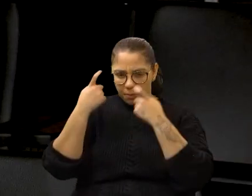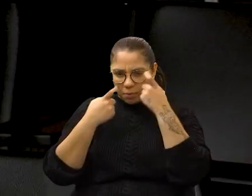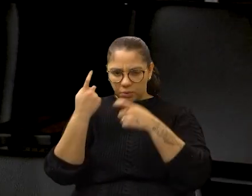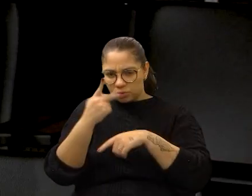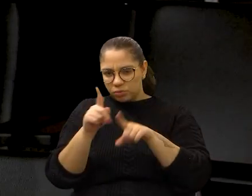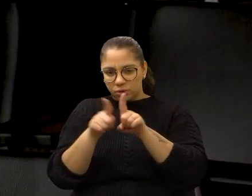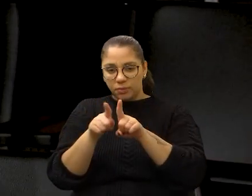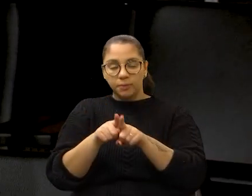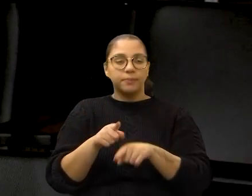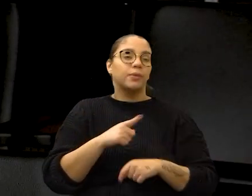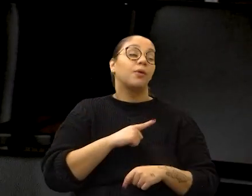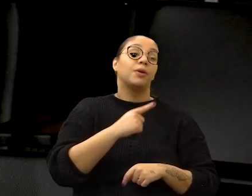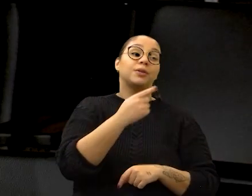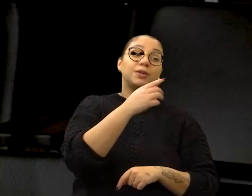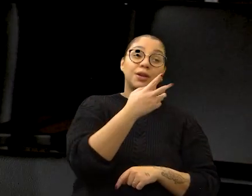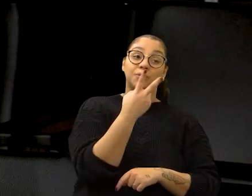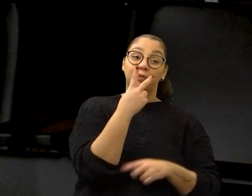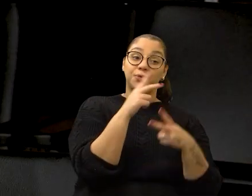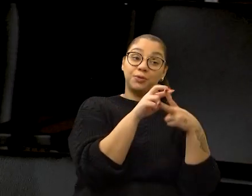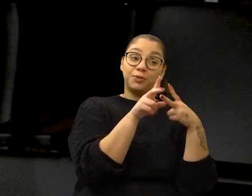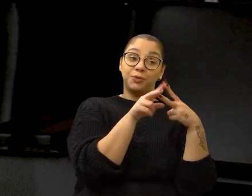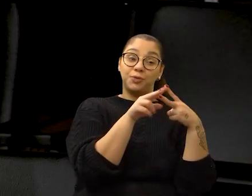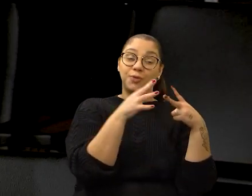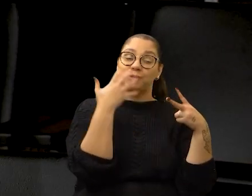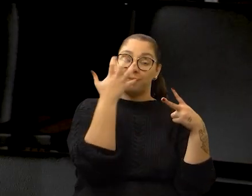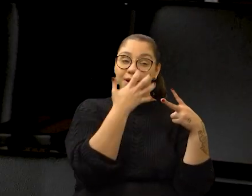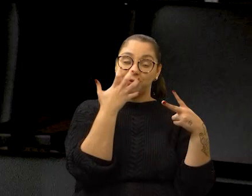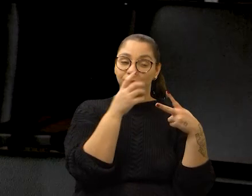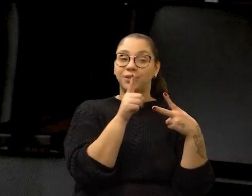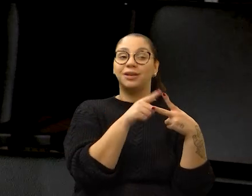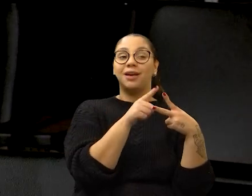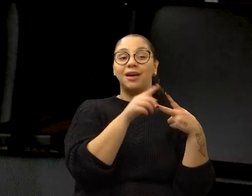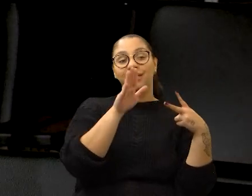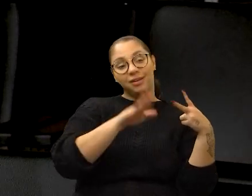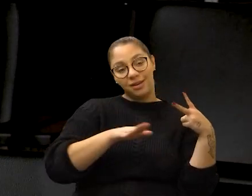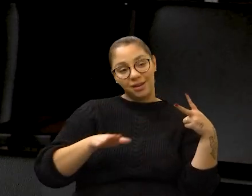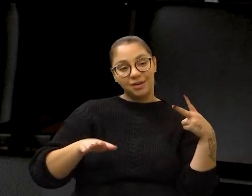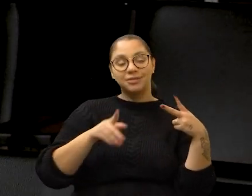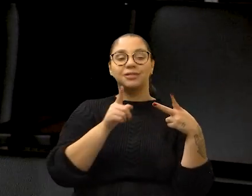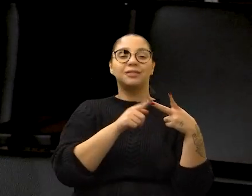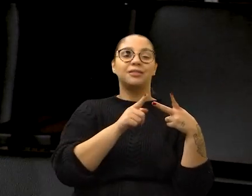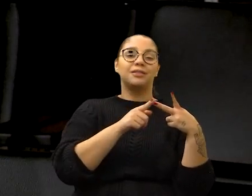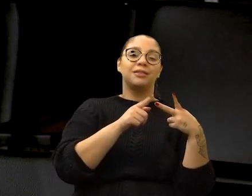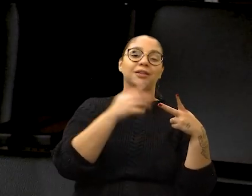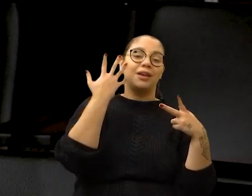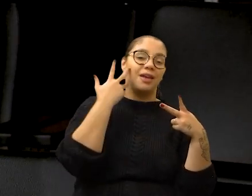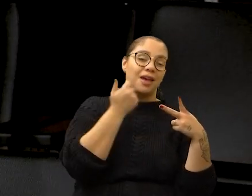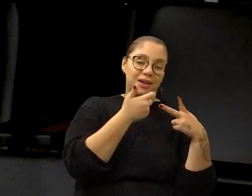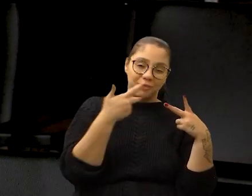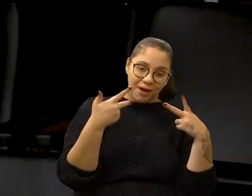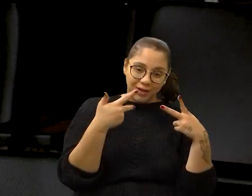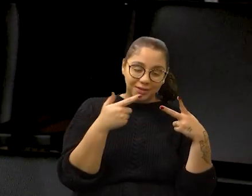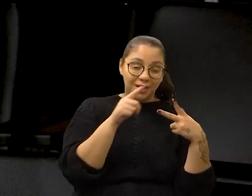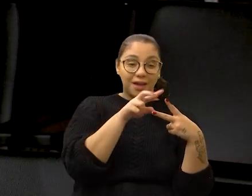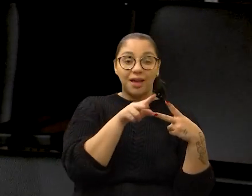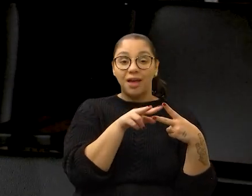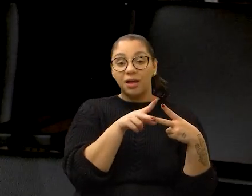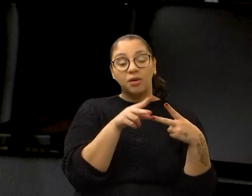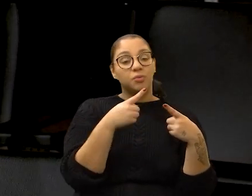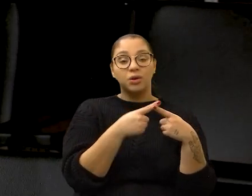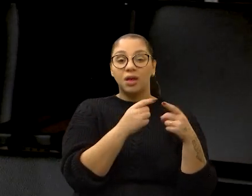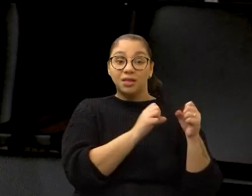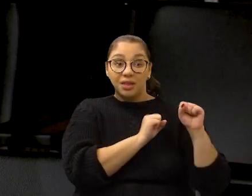eu tenho duas paixões, são as crianças e os animais, porque eu sempre falo que eles